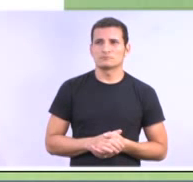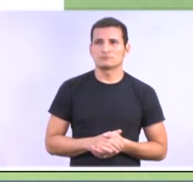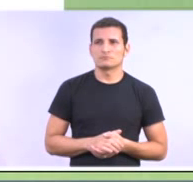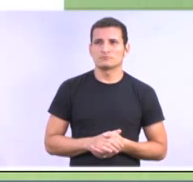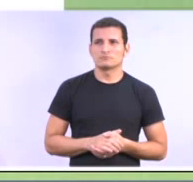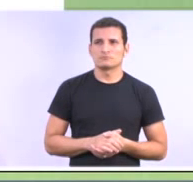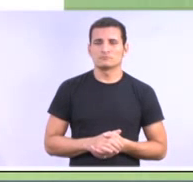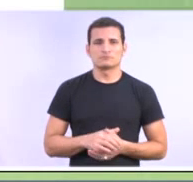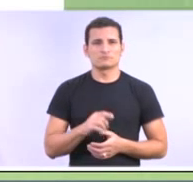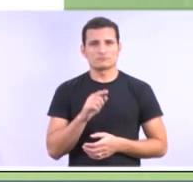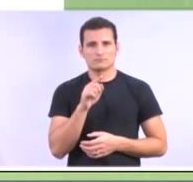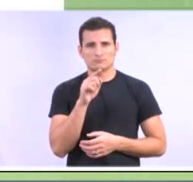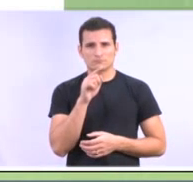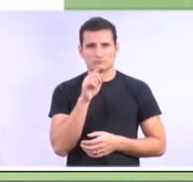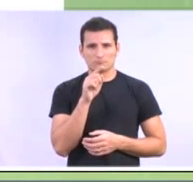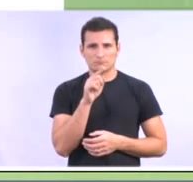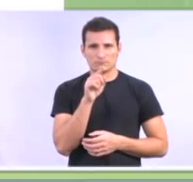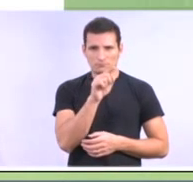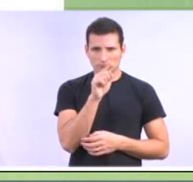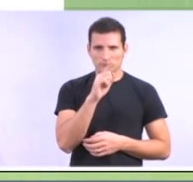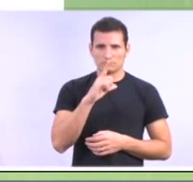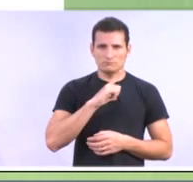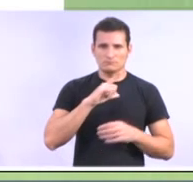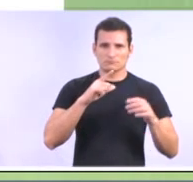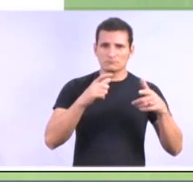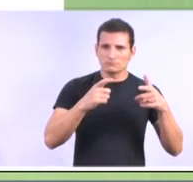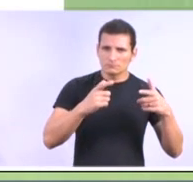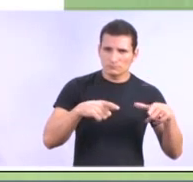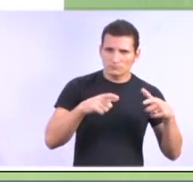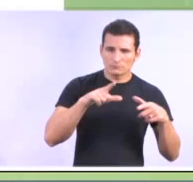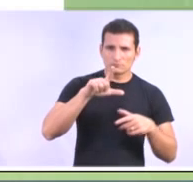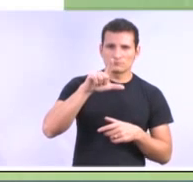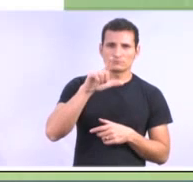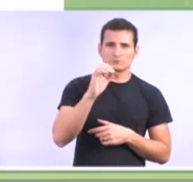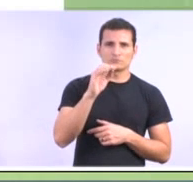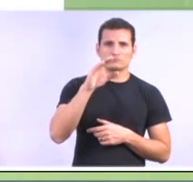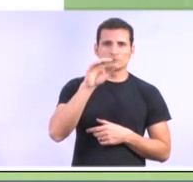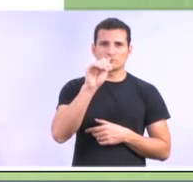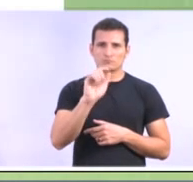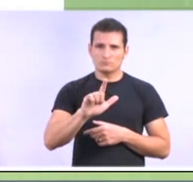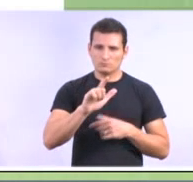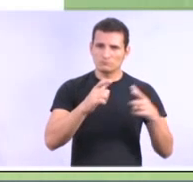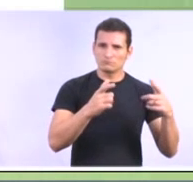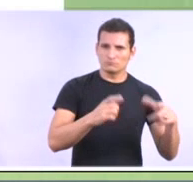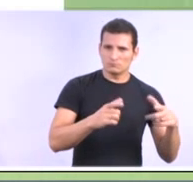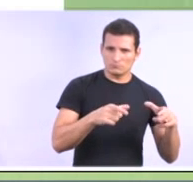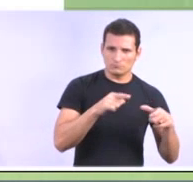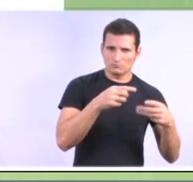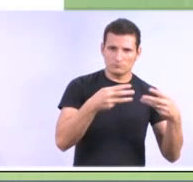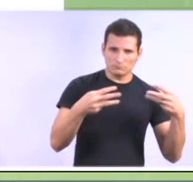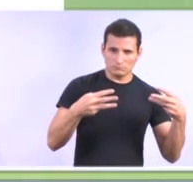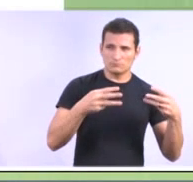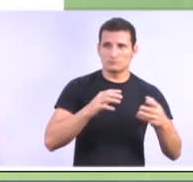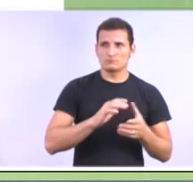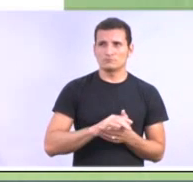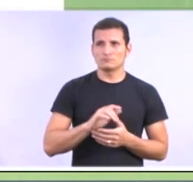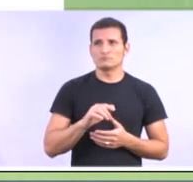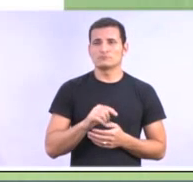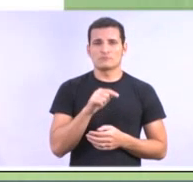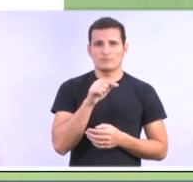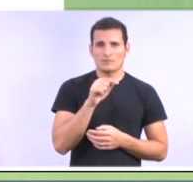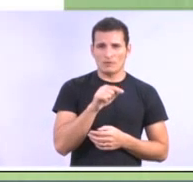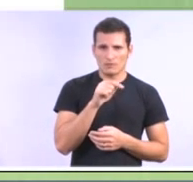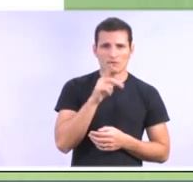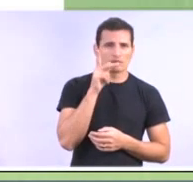exemplo, uma rede local. Vamos imaginar o Instituto Federal de Rondônia. E aí a gente tem aqui o campus Porto